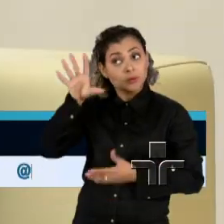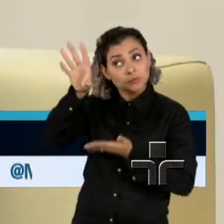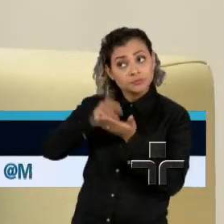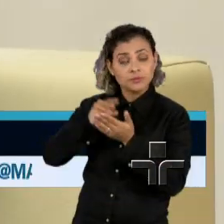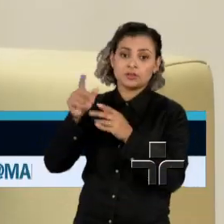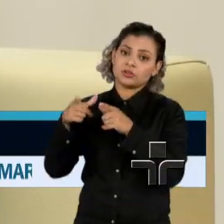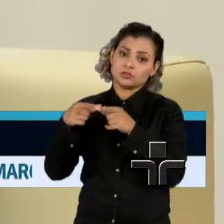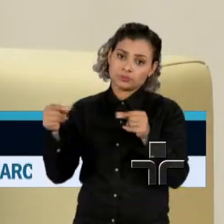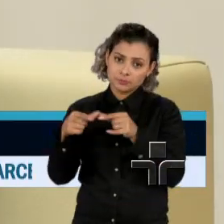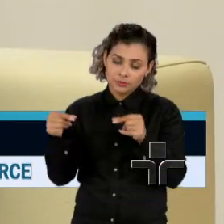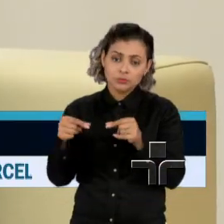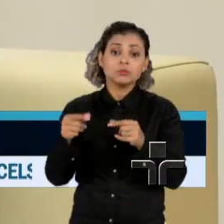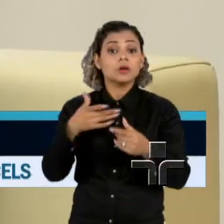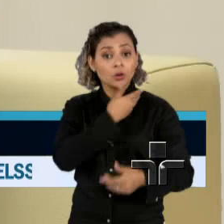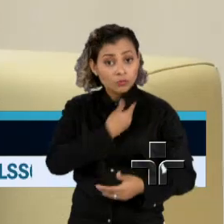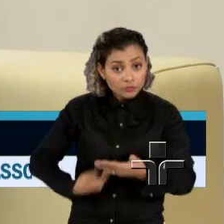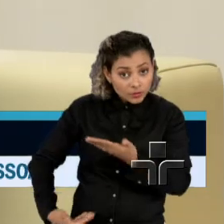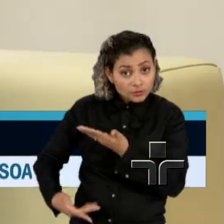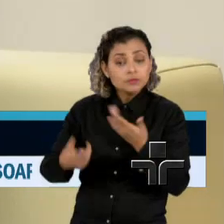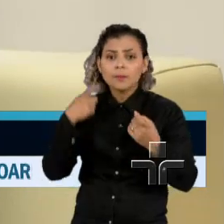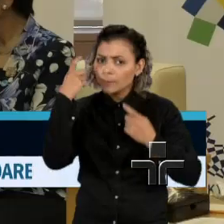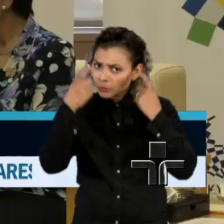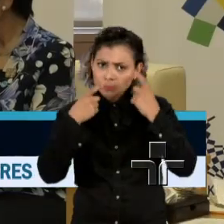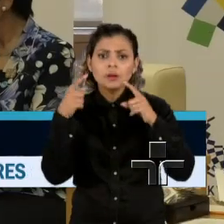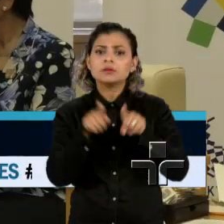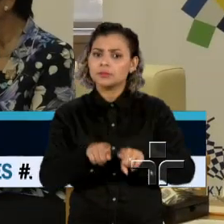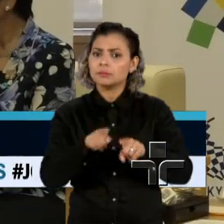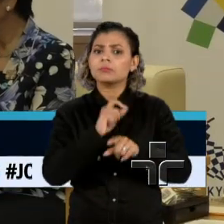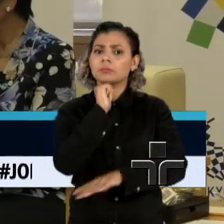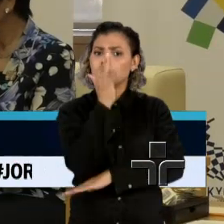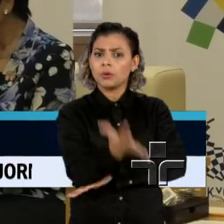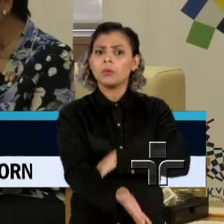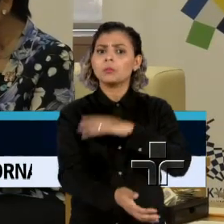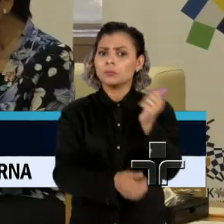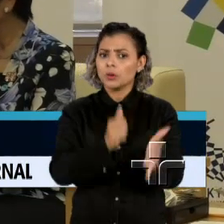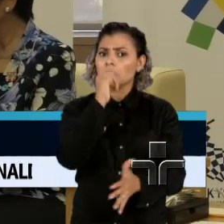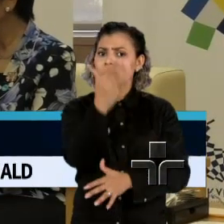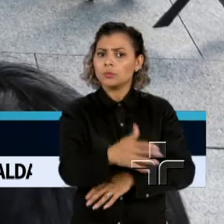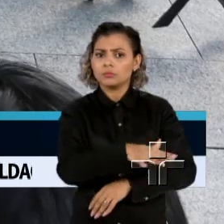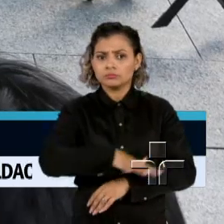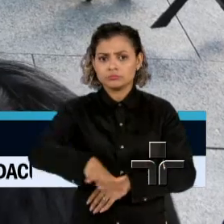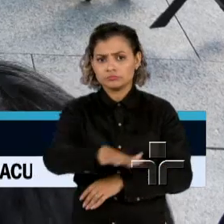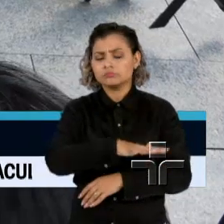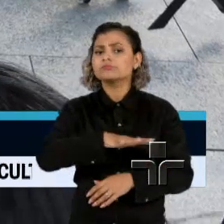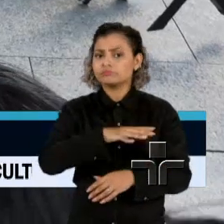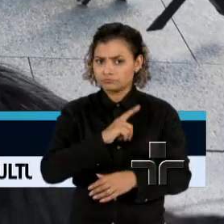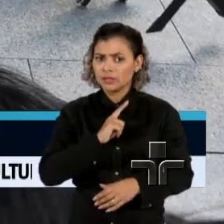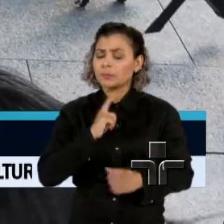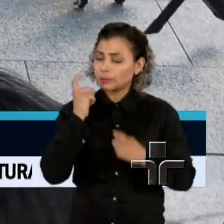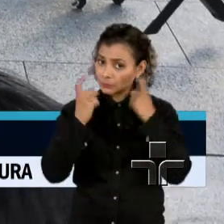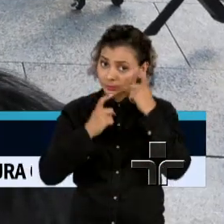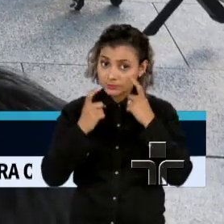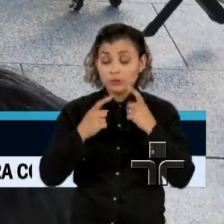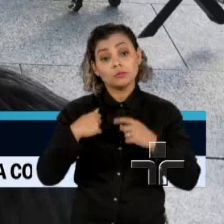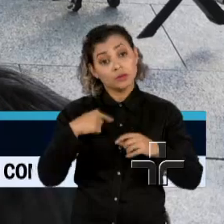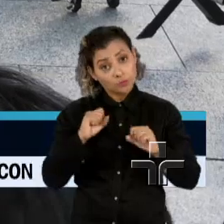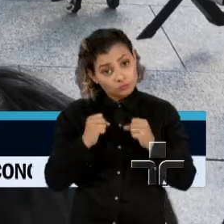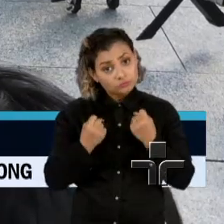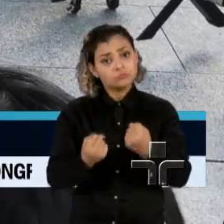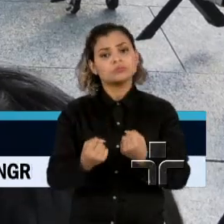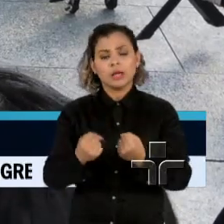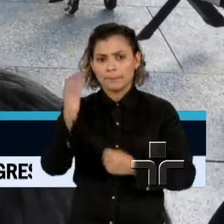a governadora também demonstrou preocupação com o desmatamento e as queimadas na Amazônia. Eu tenho defendido que o Brasil está